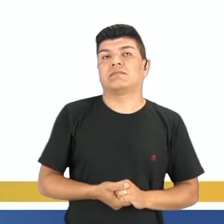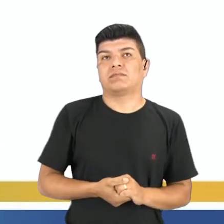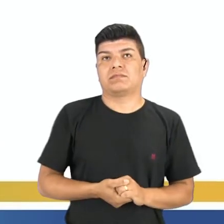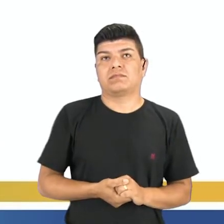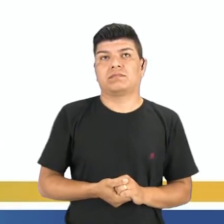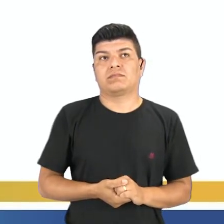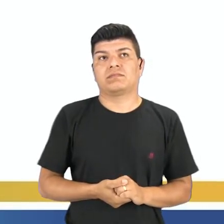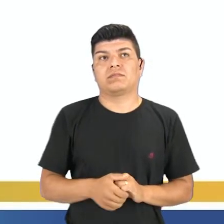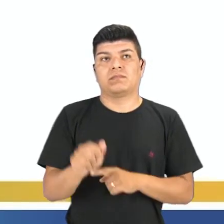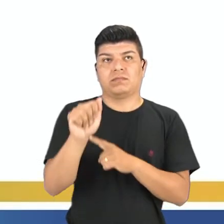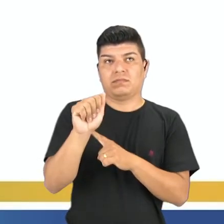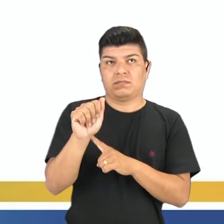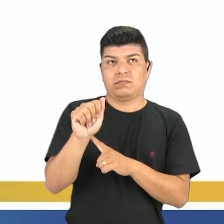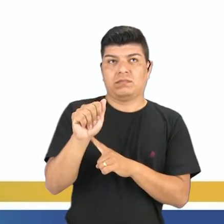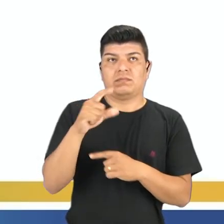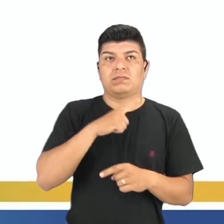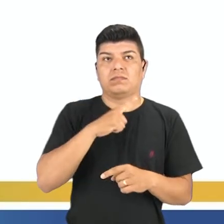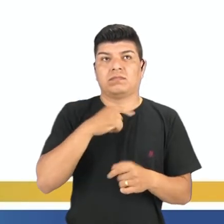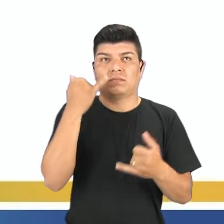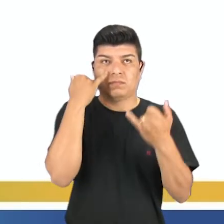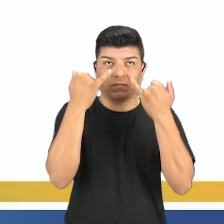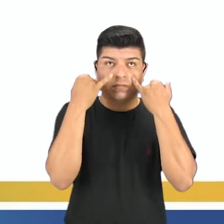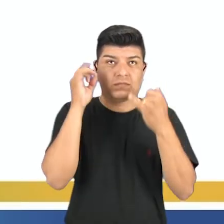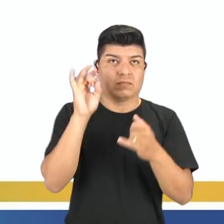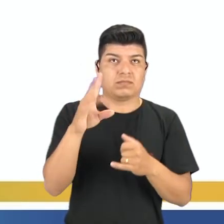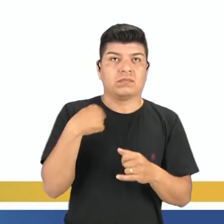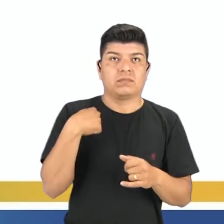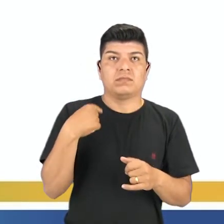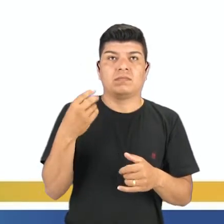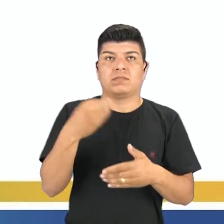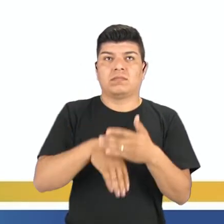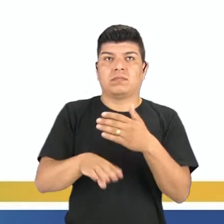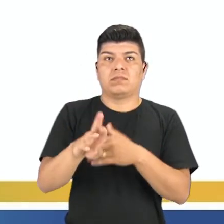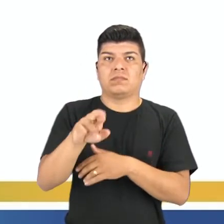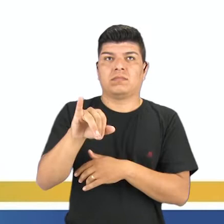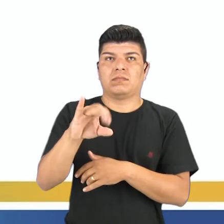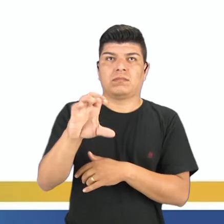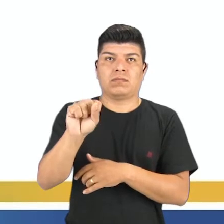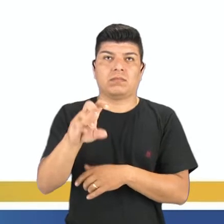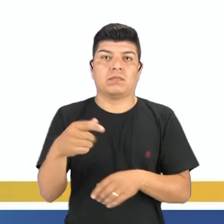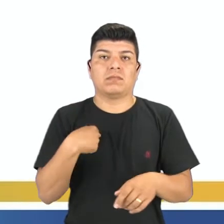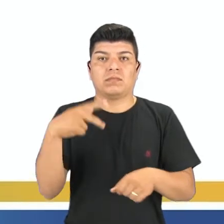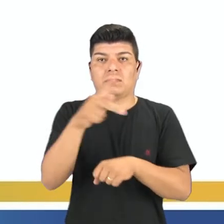trecho. A. Tem-se notícia, só para ficar entre os brinques, que os